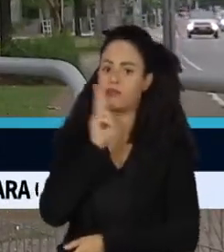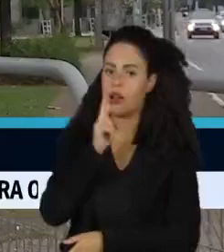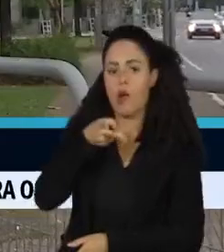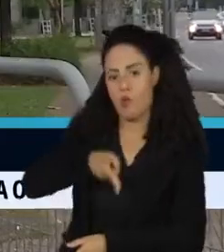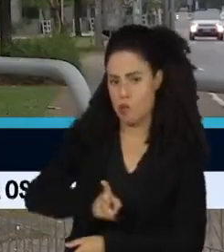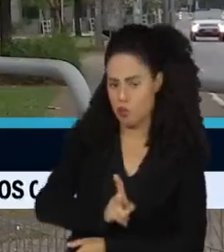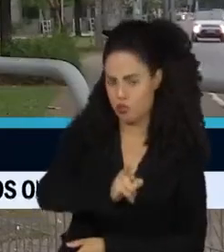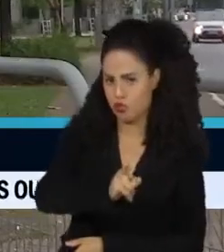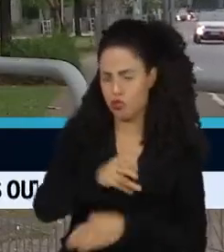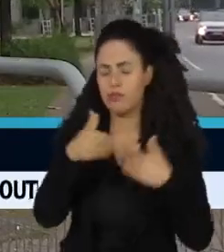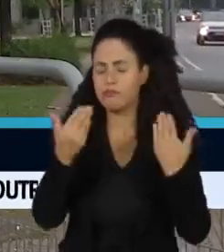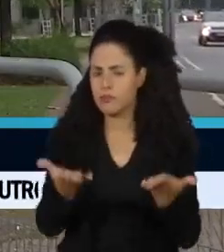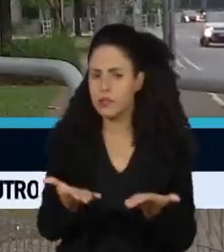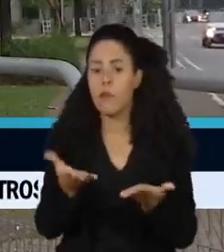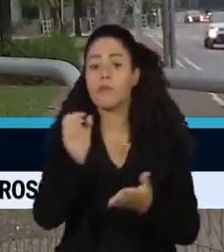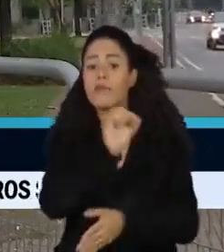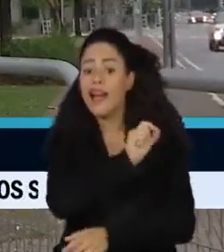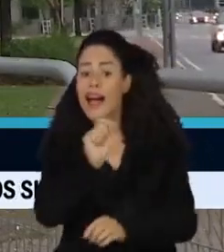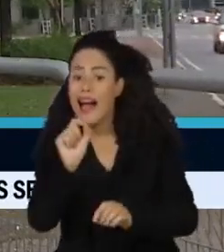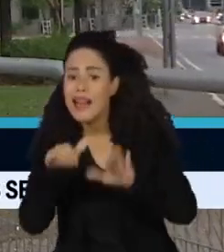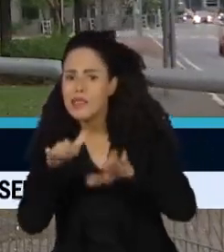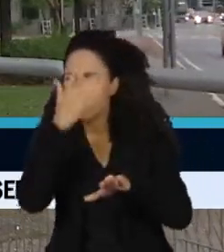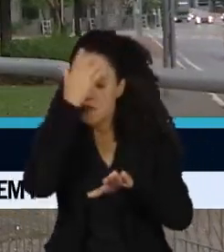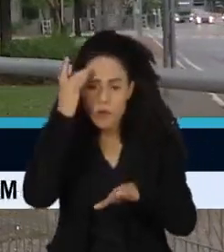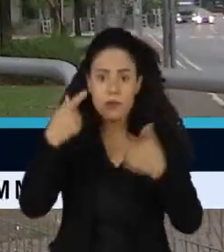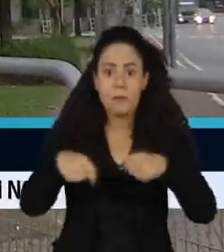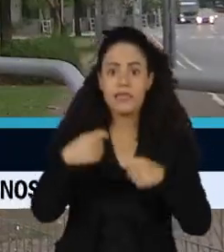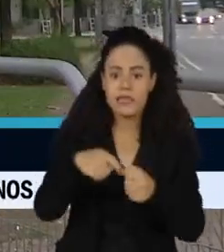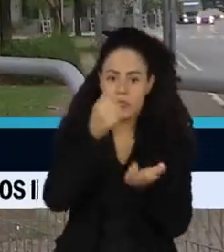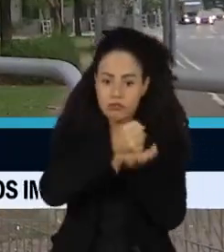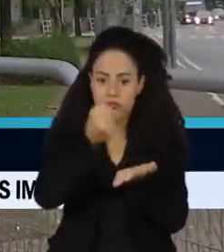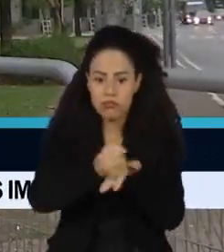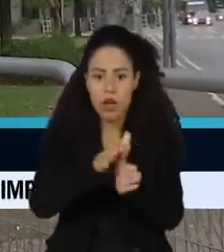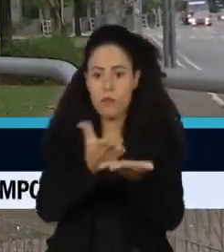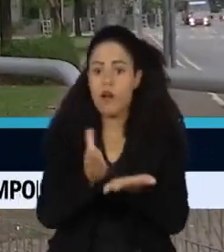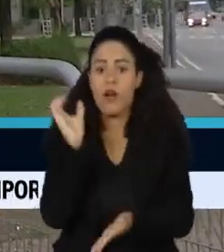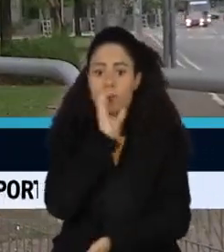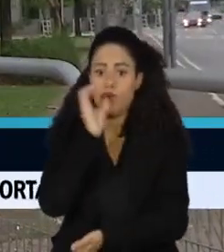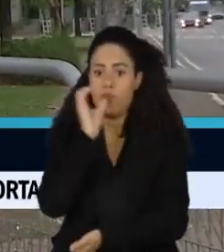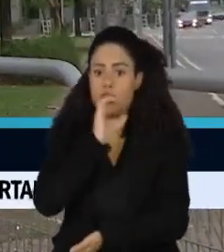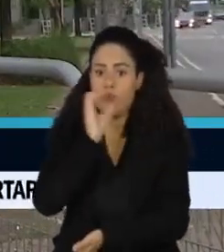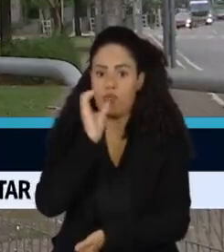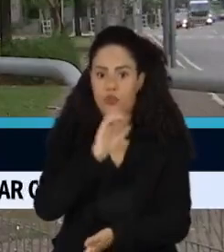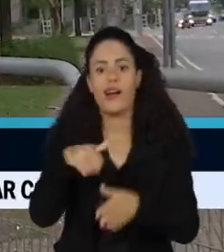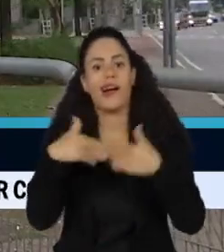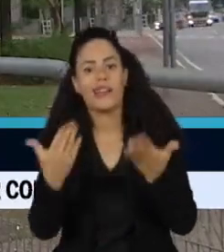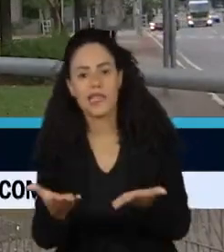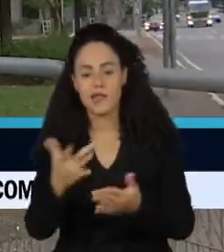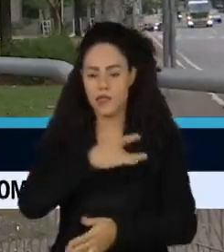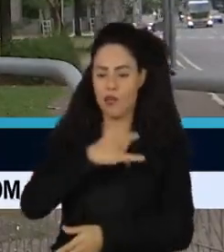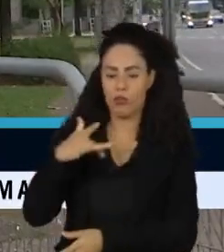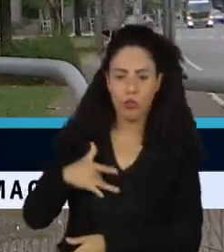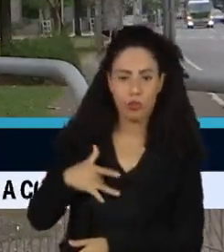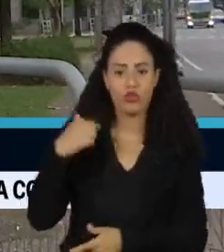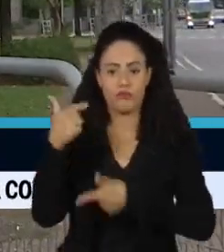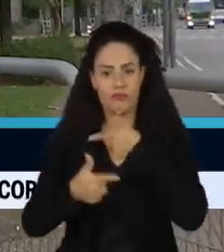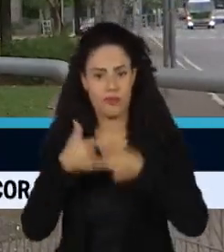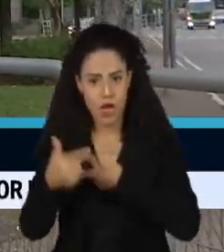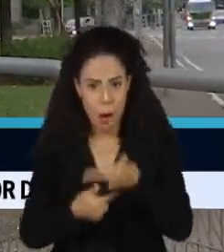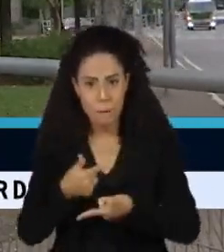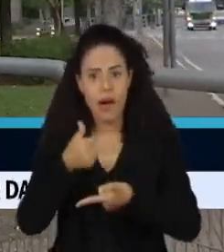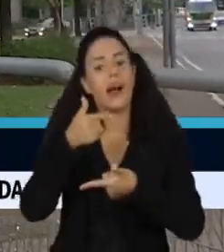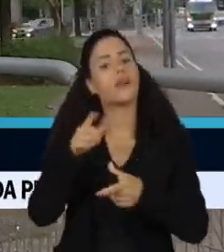mantida, ou seja, para situações que necessitem do documento de viagem, como motivos de saúde, trabalho